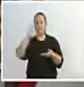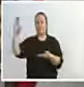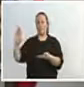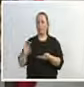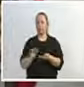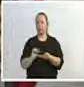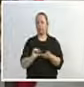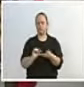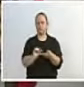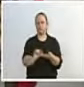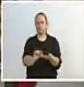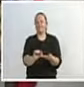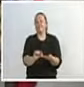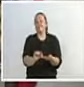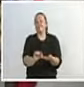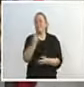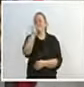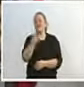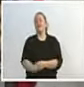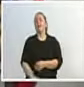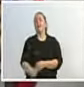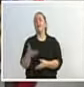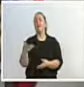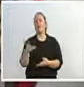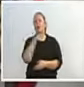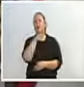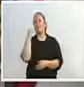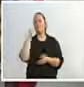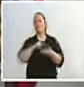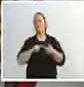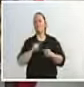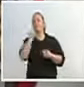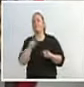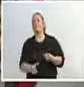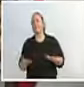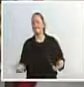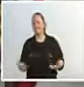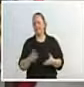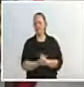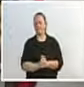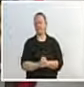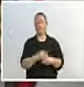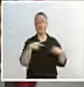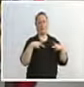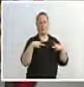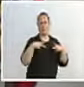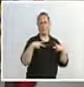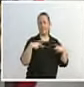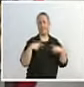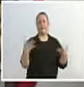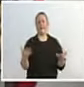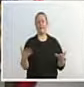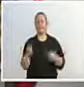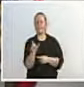alguém vai estar sendo beneficiado. E Giovanni, o grande beneficiado é a iniciativa privada, a iniciativa de cooperativas